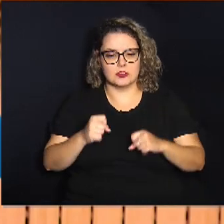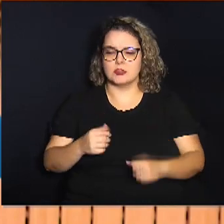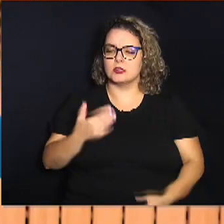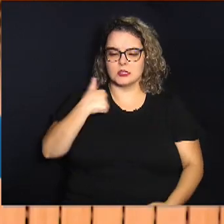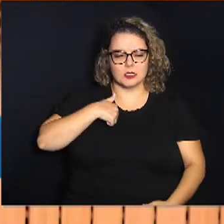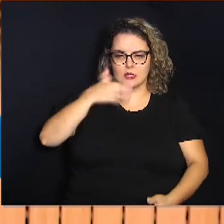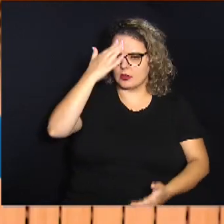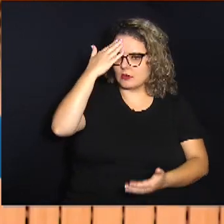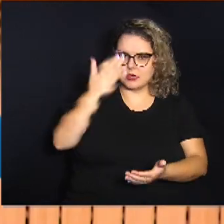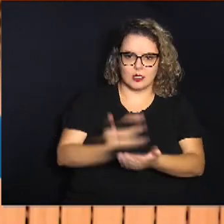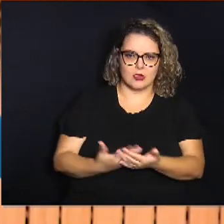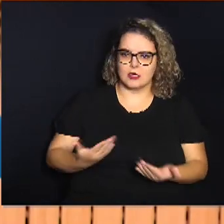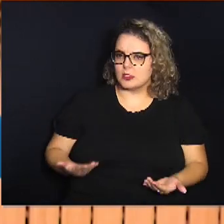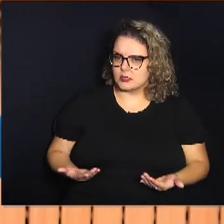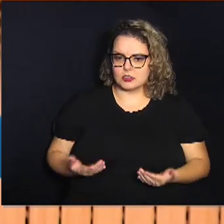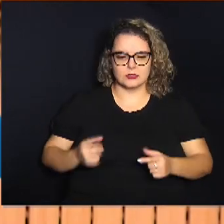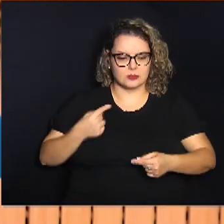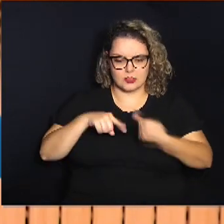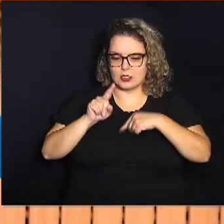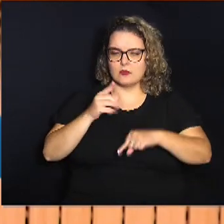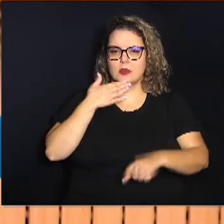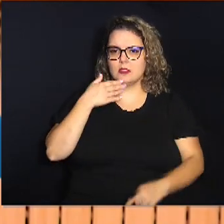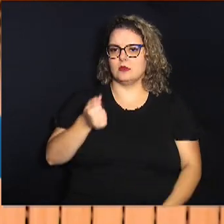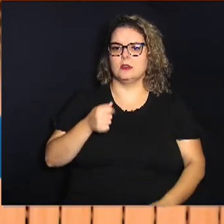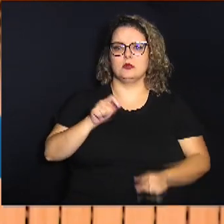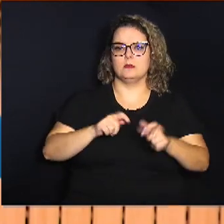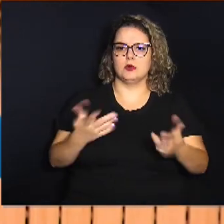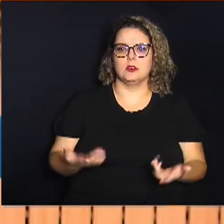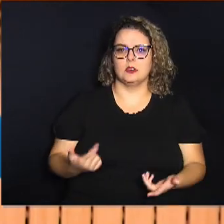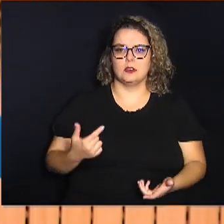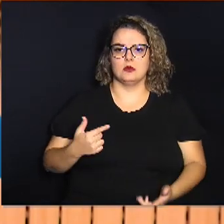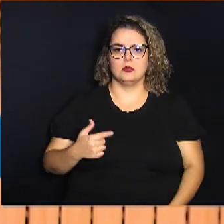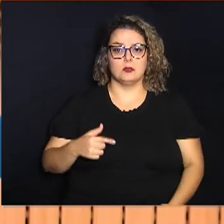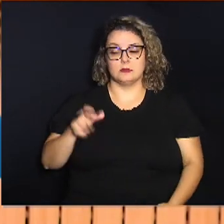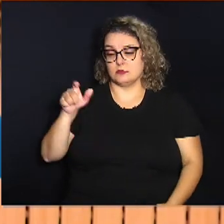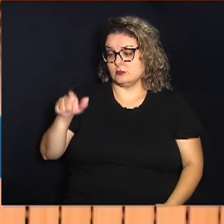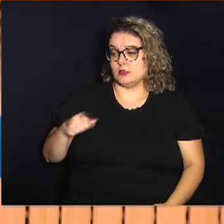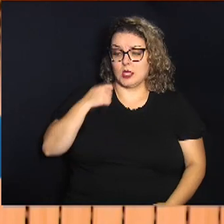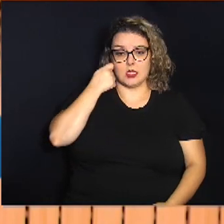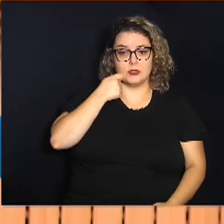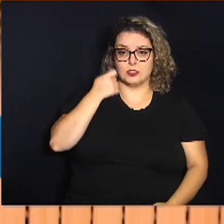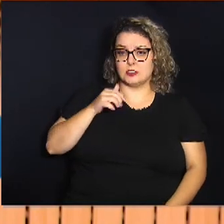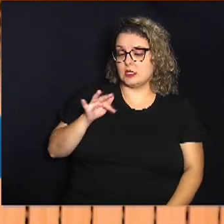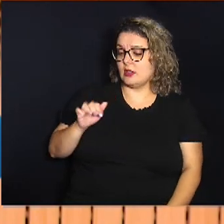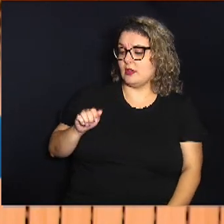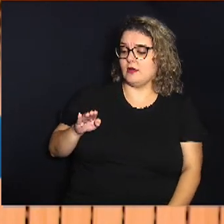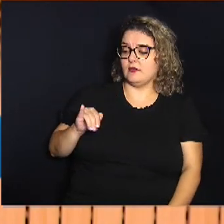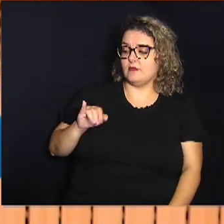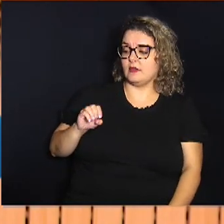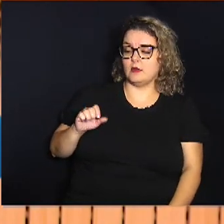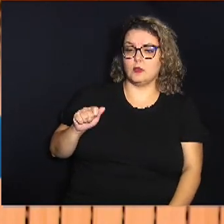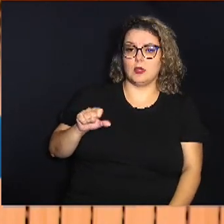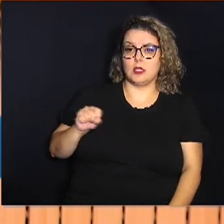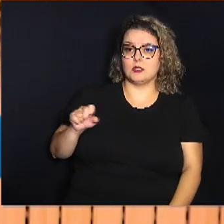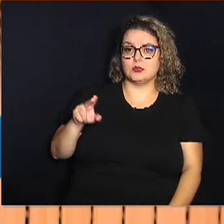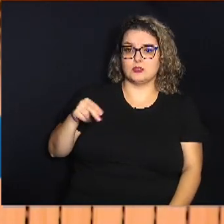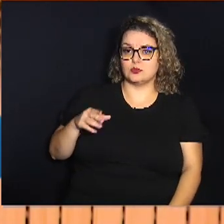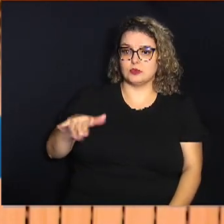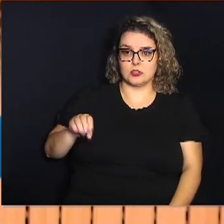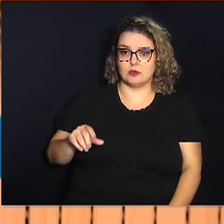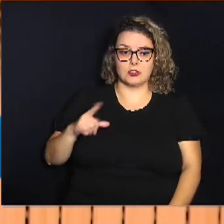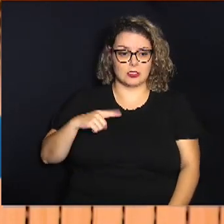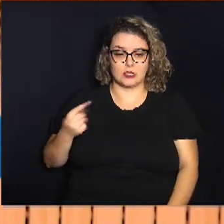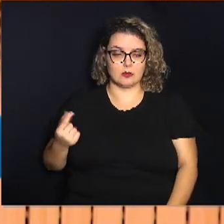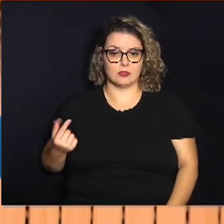Fábio Assunção da vida, um artista VIP, um dependente VIP, que tem dinheiro, que tem